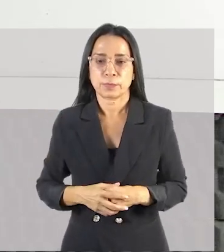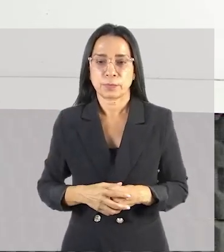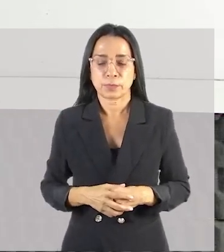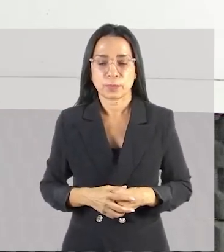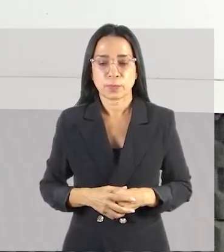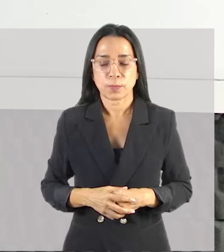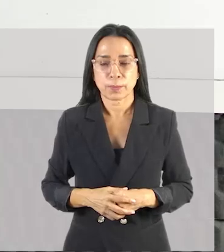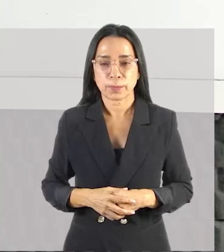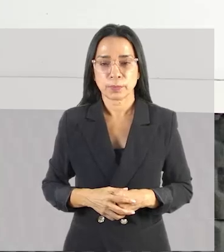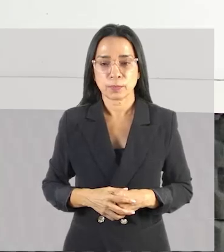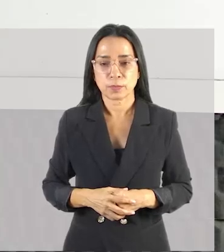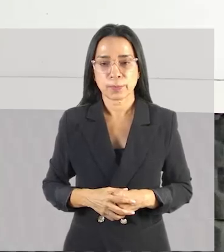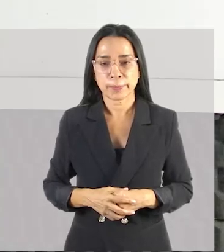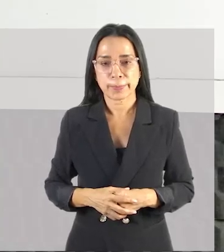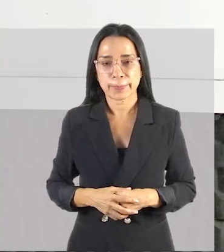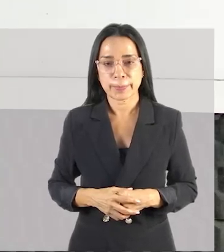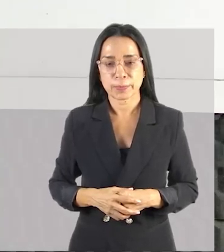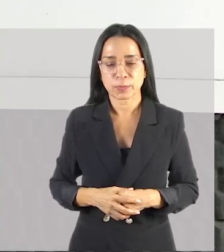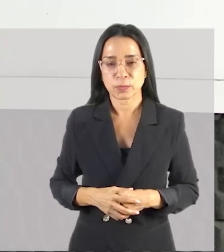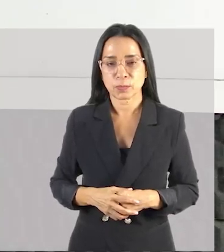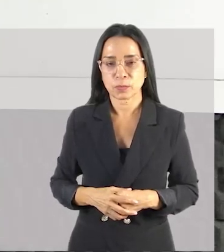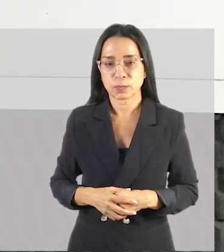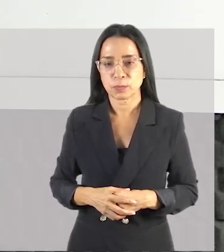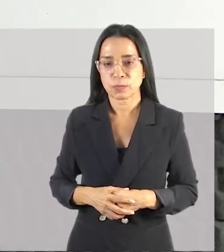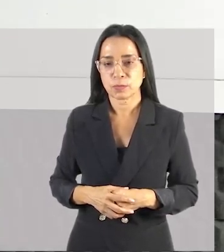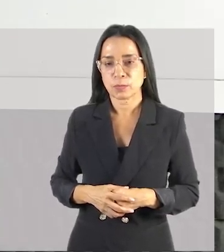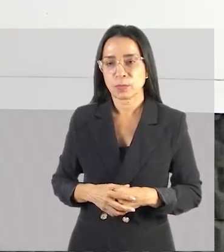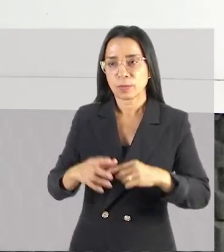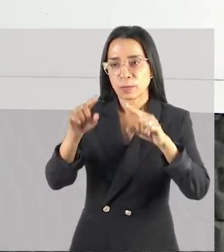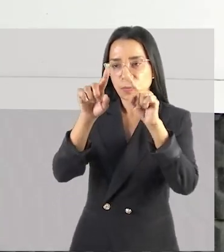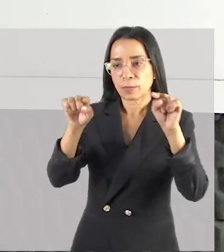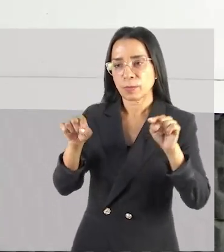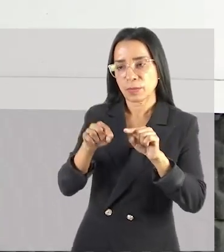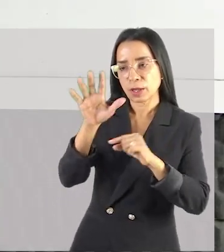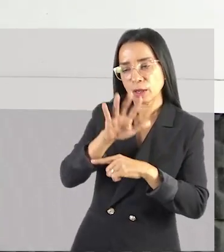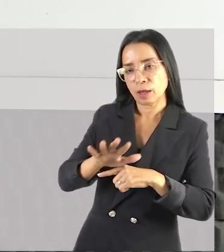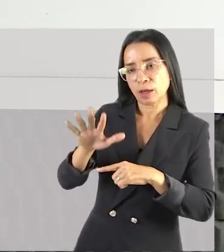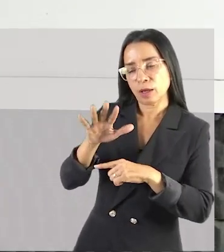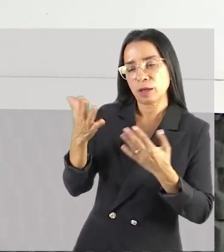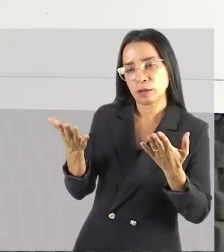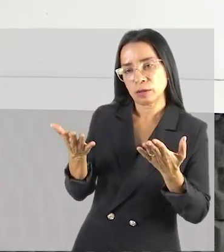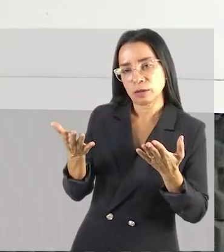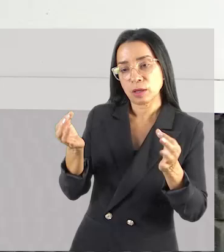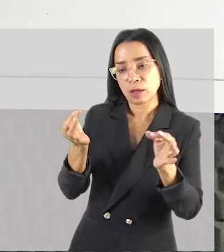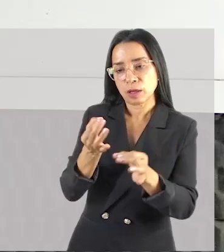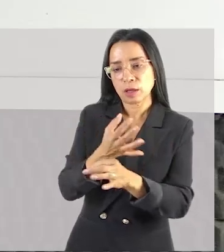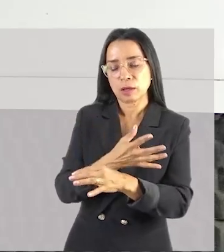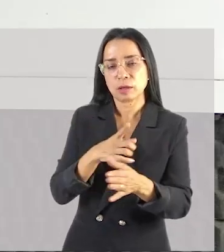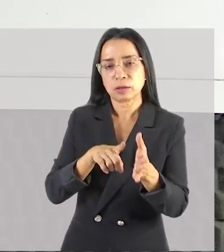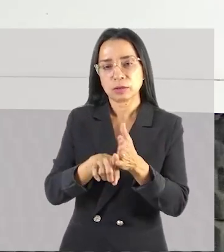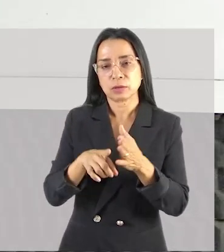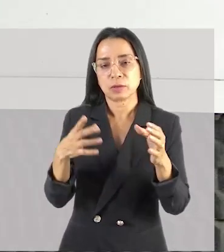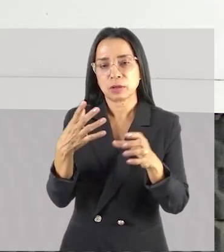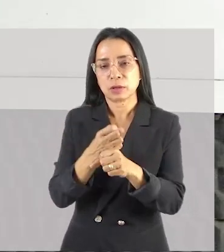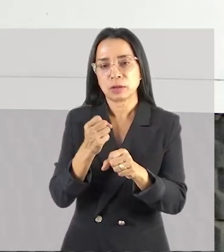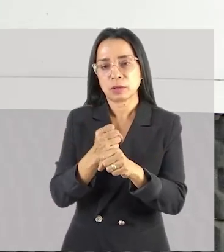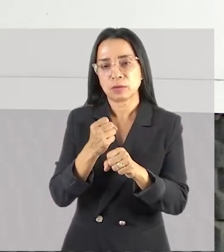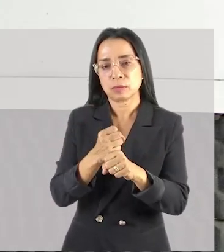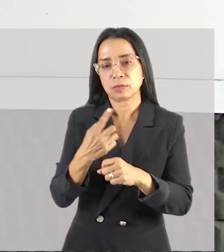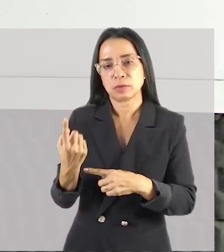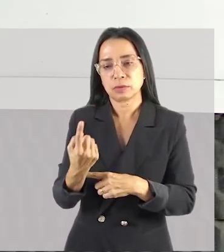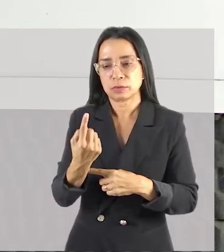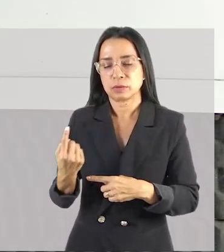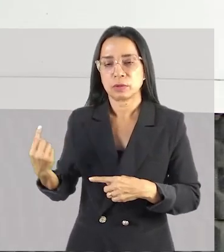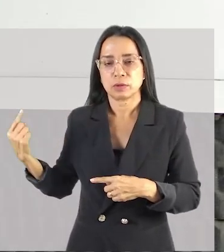Beleza? Essa é a área do triângulo inteiro. Agora, pronto, acabou a questão, né? Você vai calcular a área